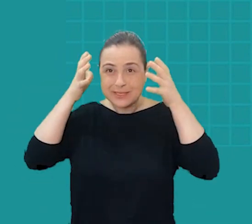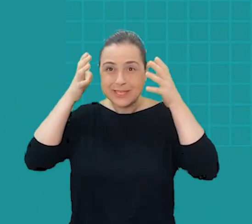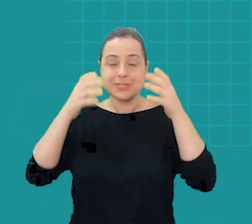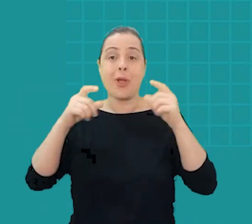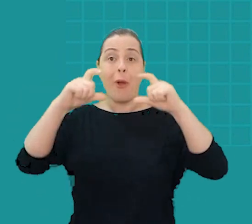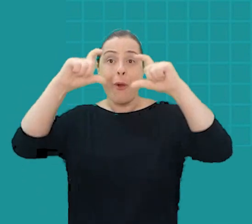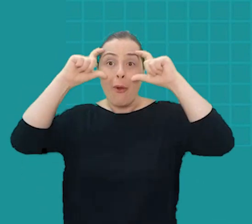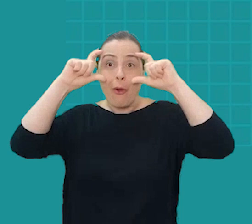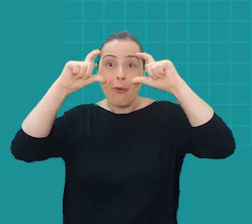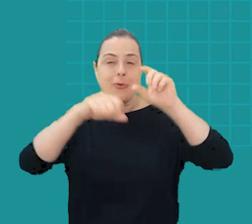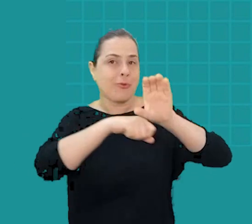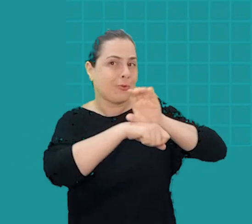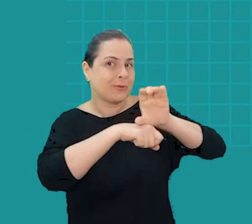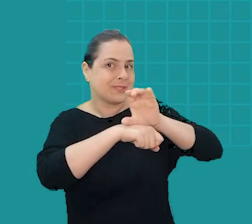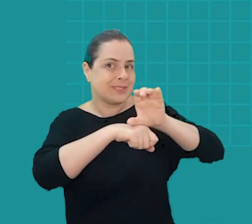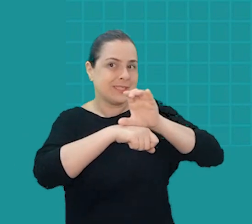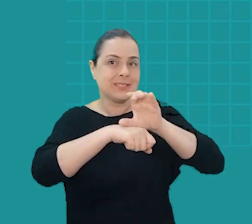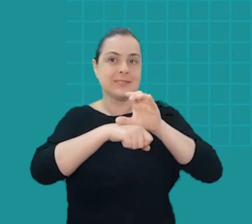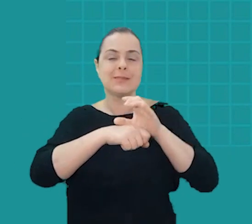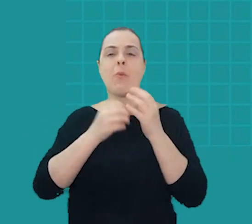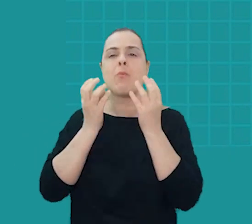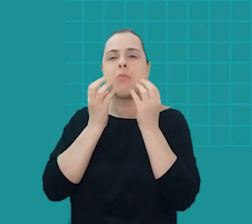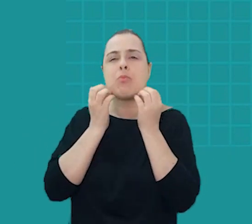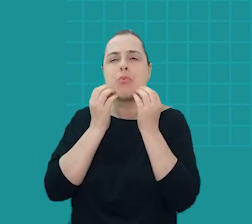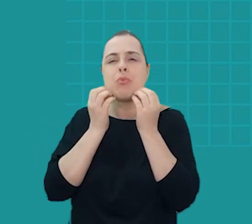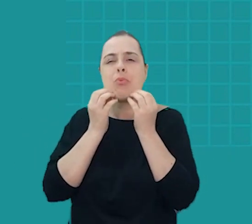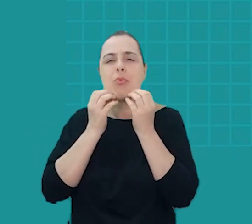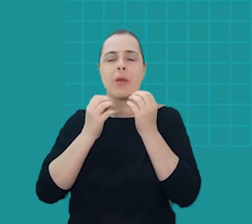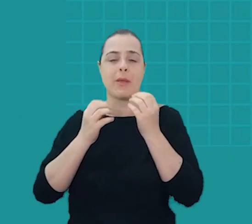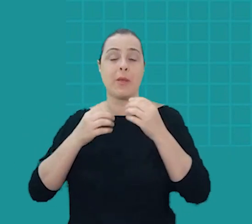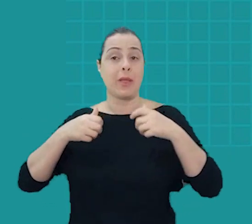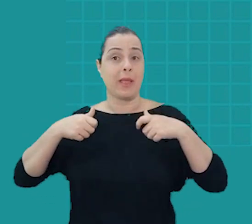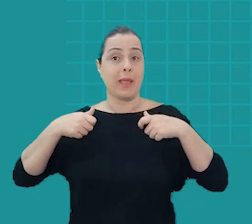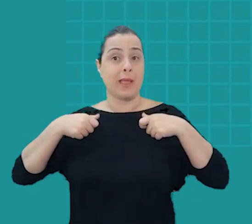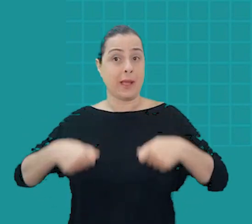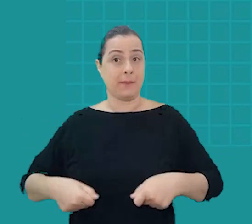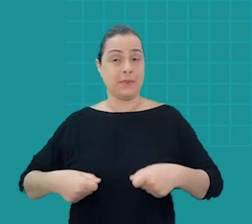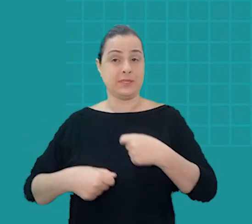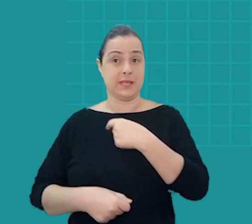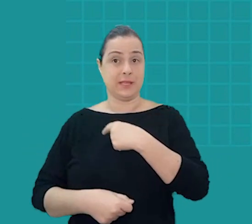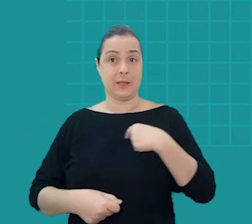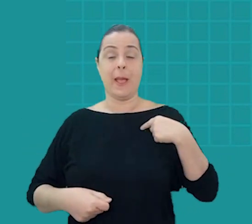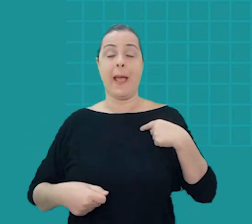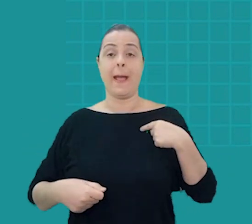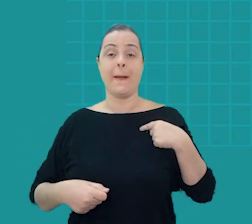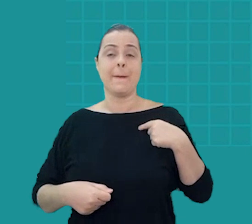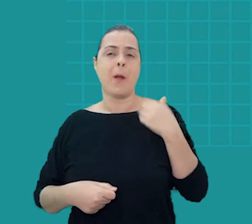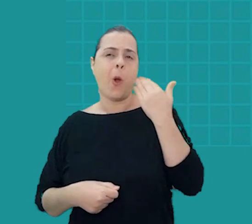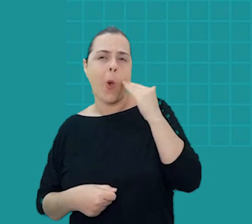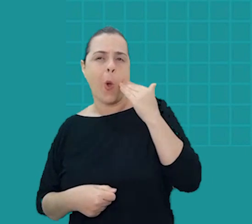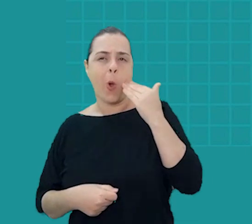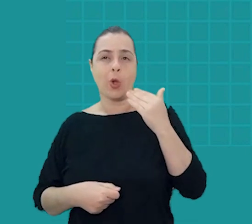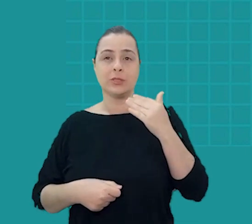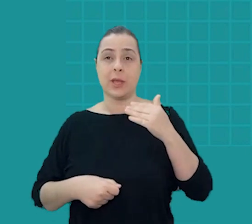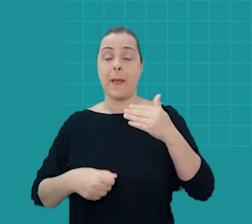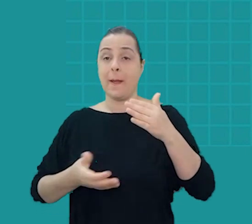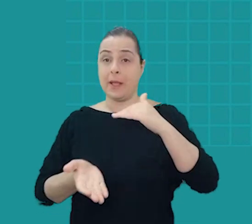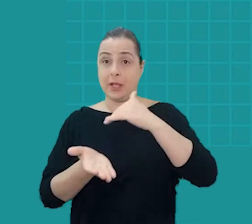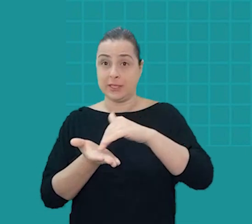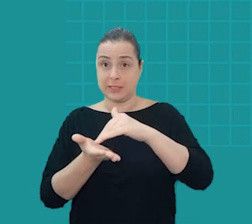cinza, barba rasa, tô com uma camiseta meio de praia rosa, tô no meu escritório com um quadro e depois